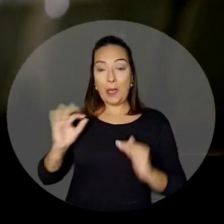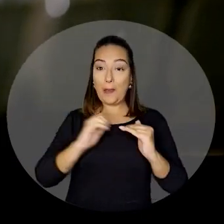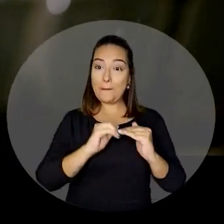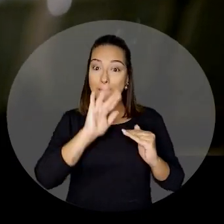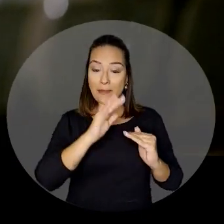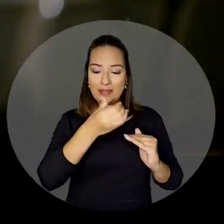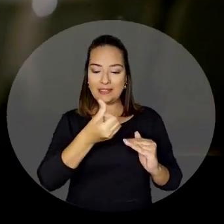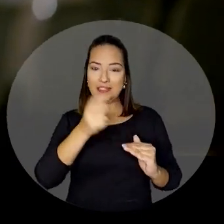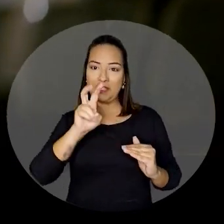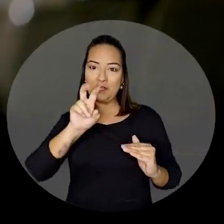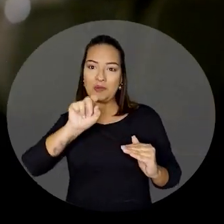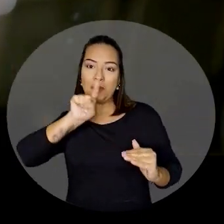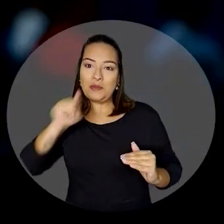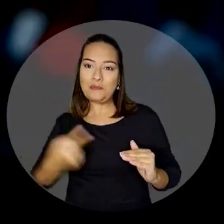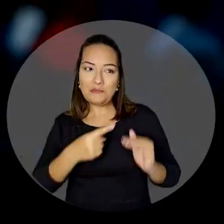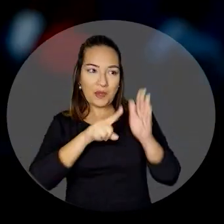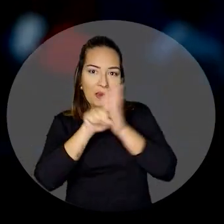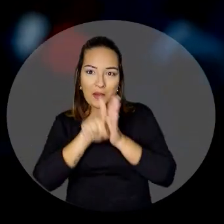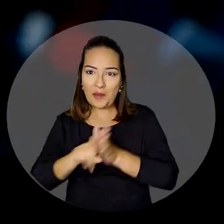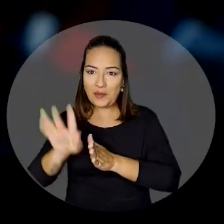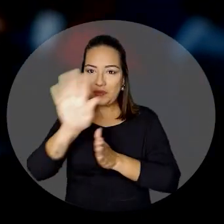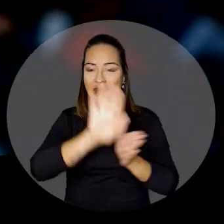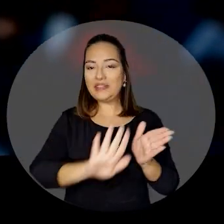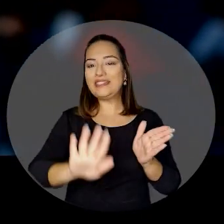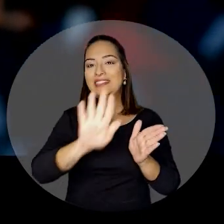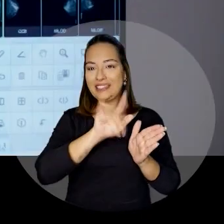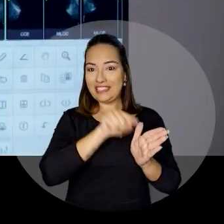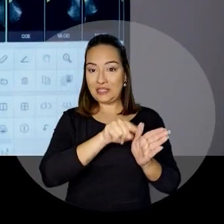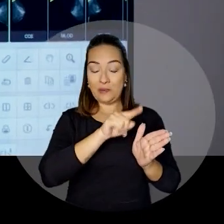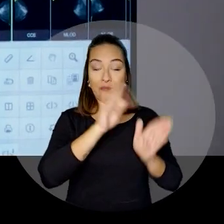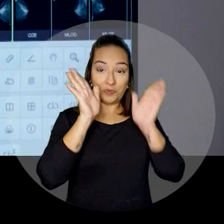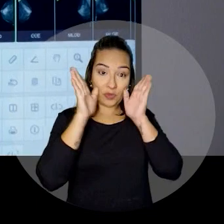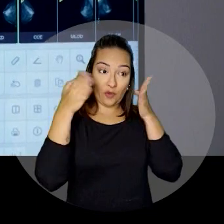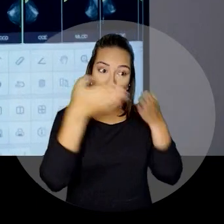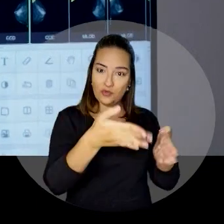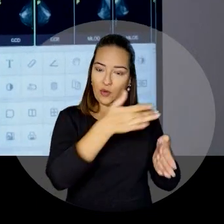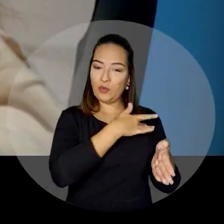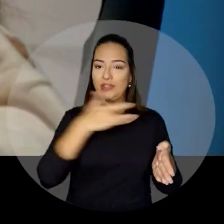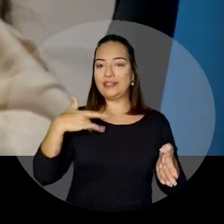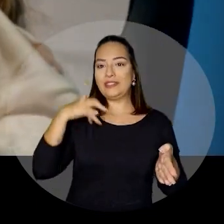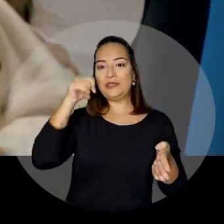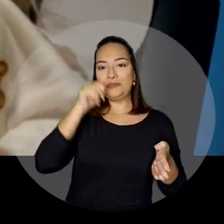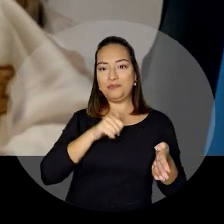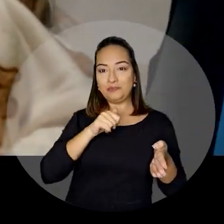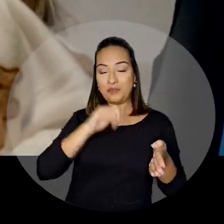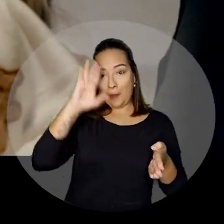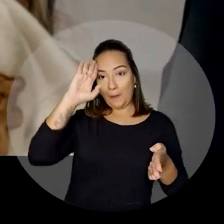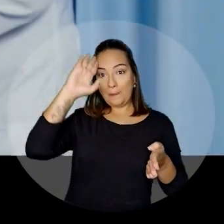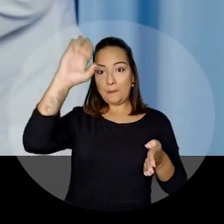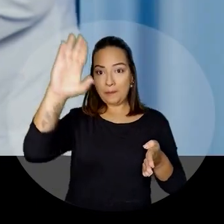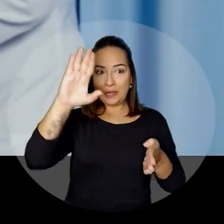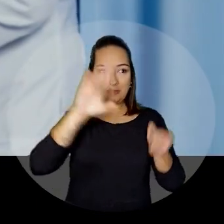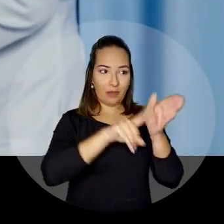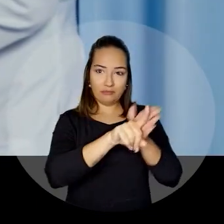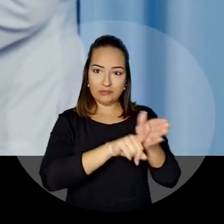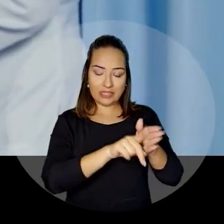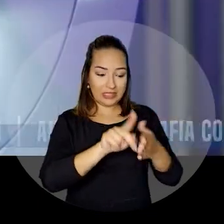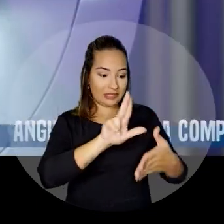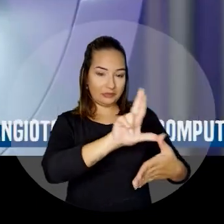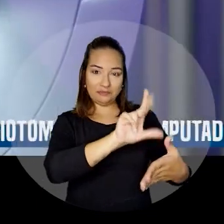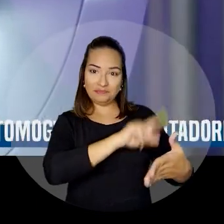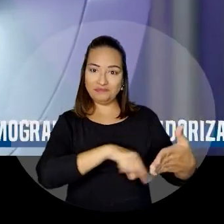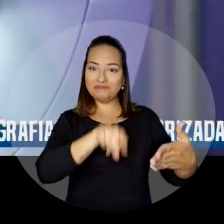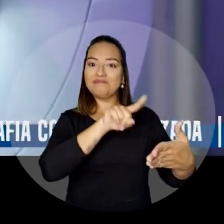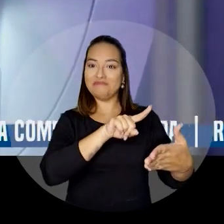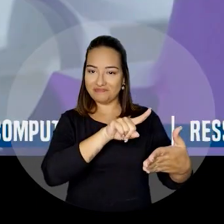marca de 650 mil exames. Com cuidado especial para a saúde da mulher, o maior centro público de diagnóstico da América Latina